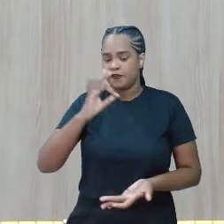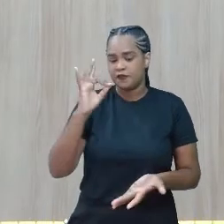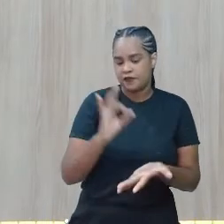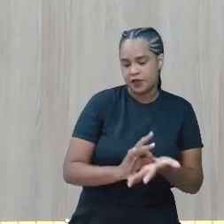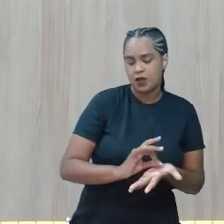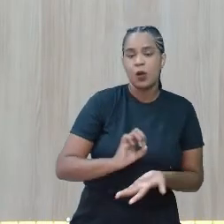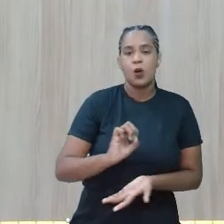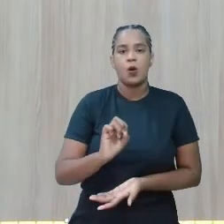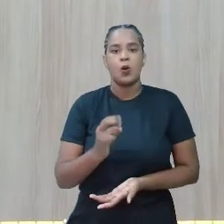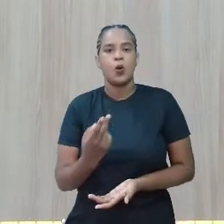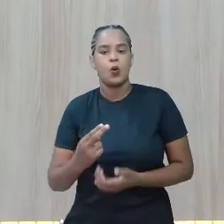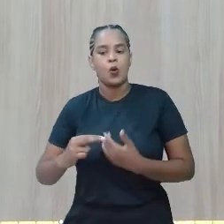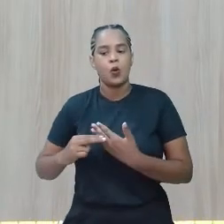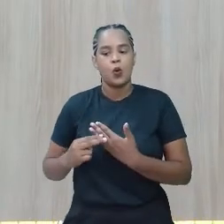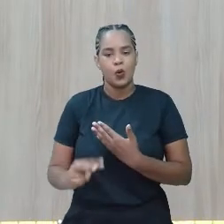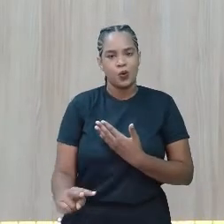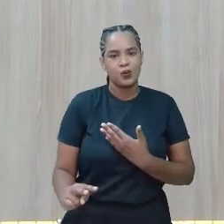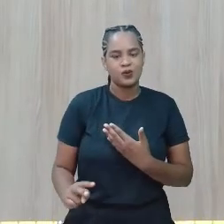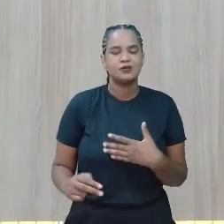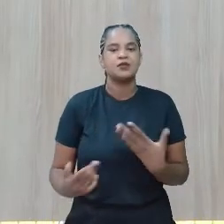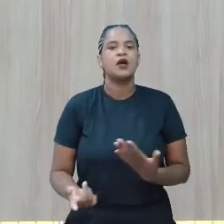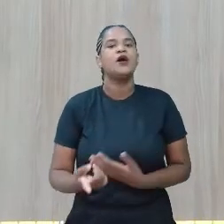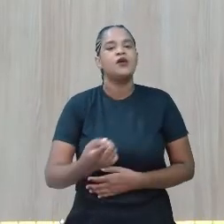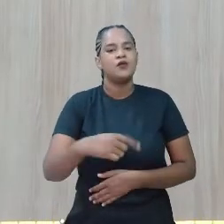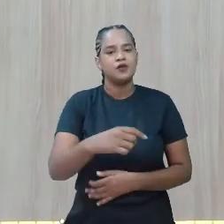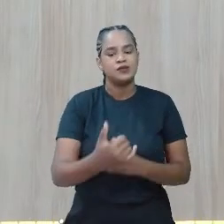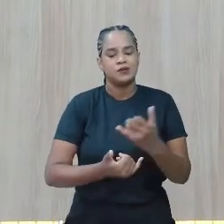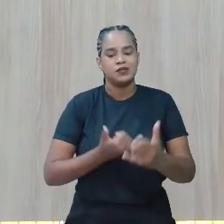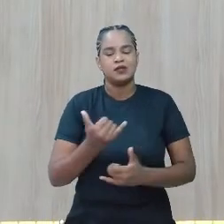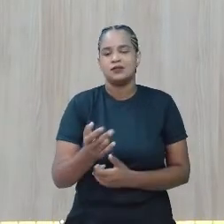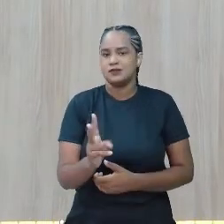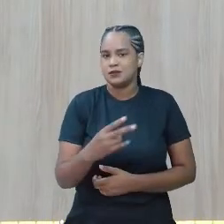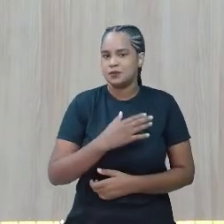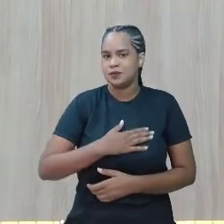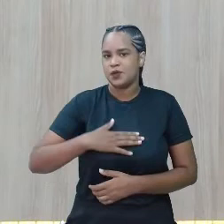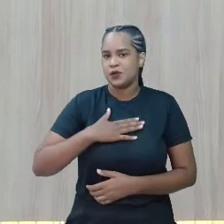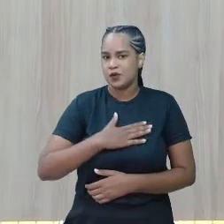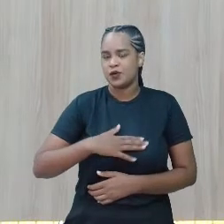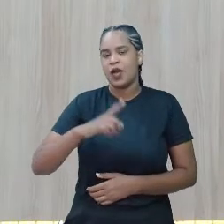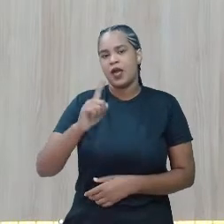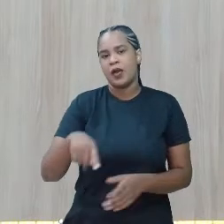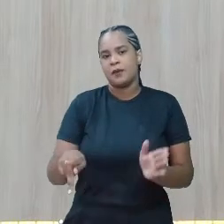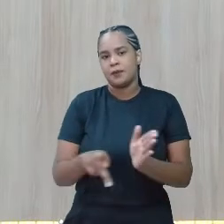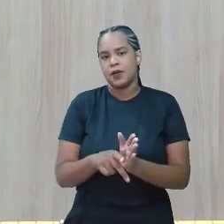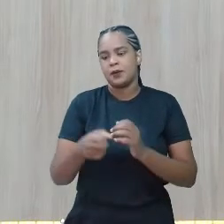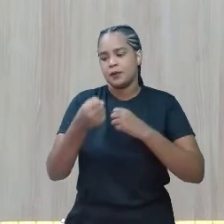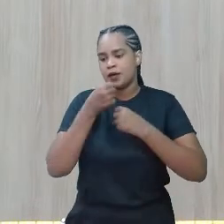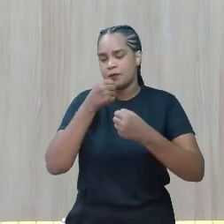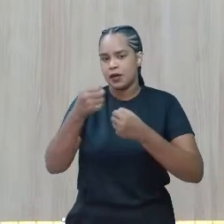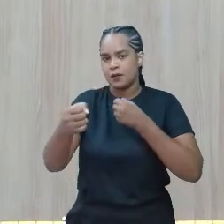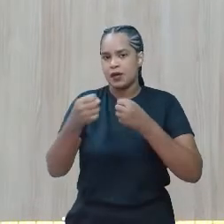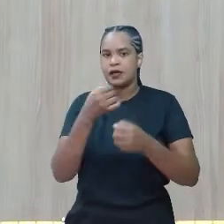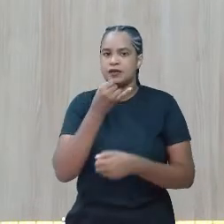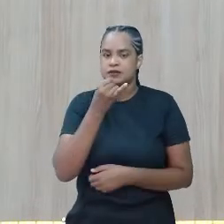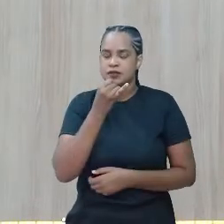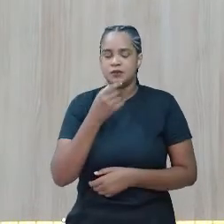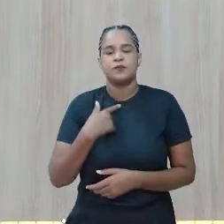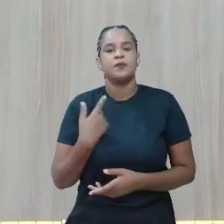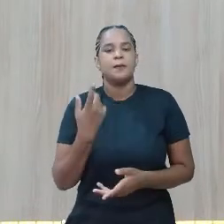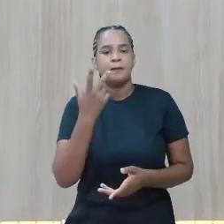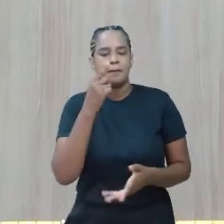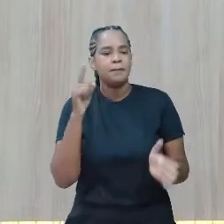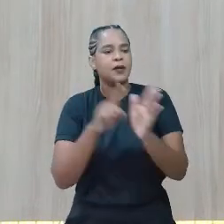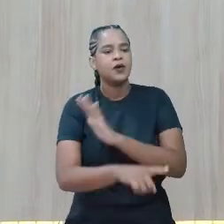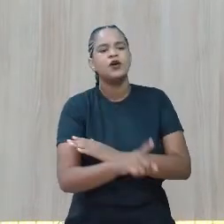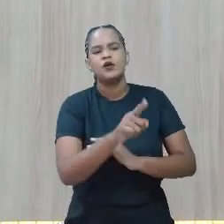é? E aí tem um joguinho que vocês sempre gostam de brincar, não é? É uma entrevista que você faz quando você pergunta, você já fez